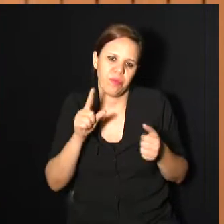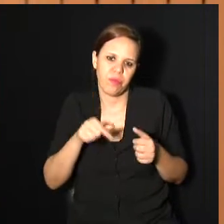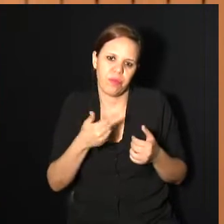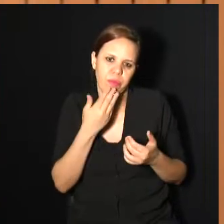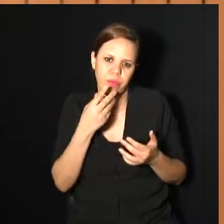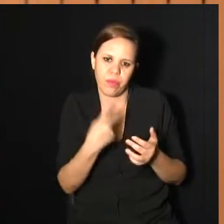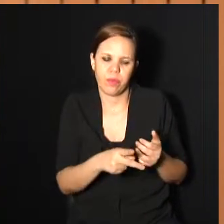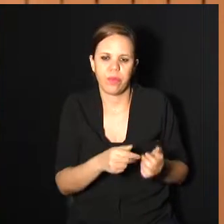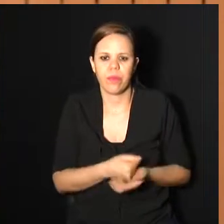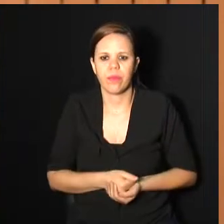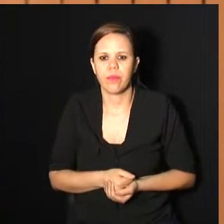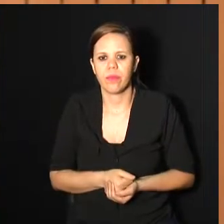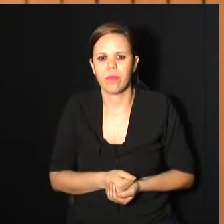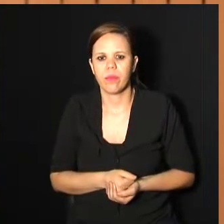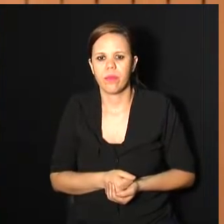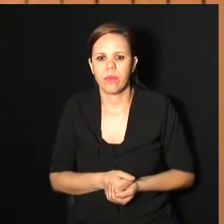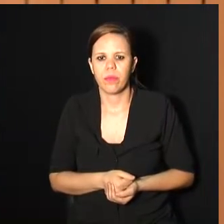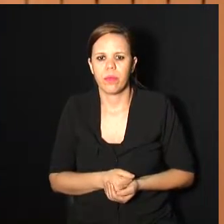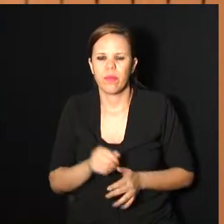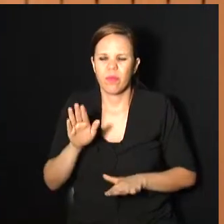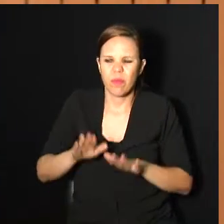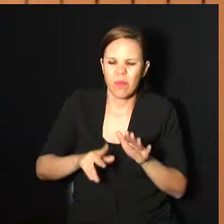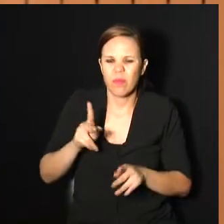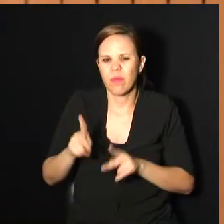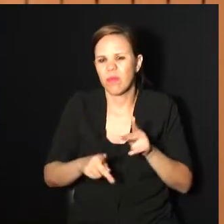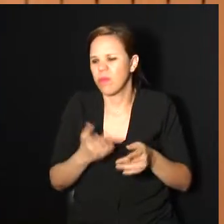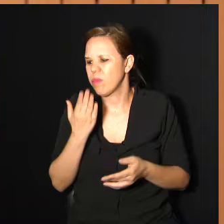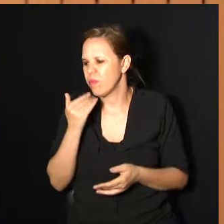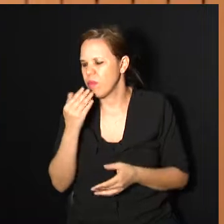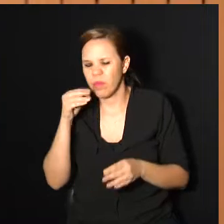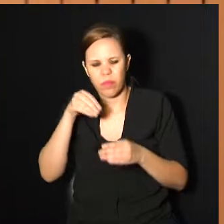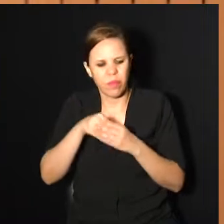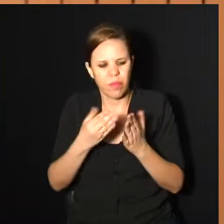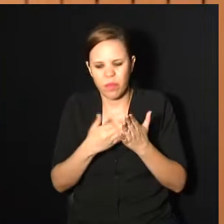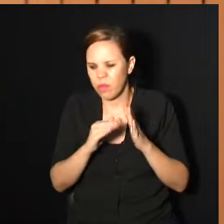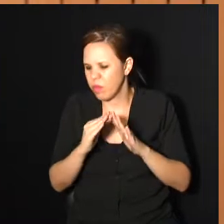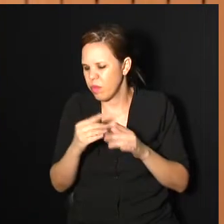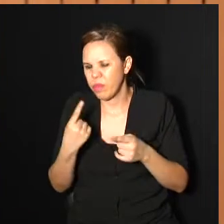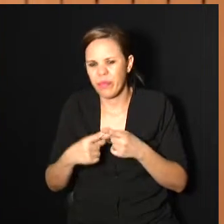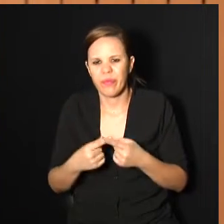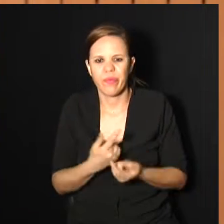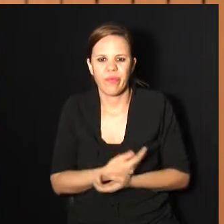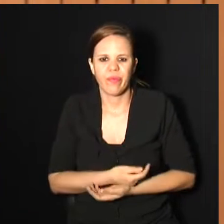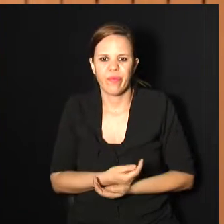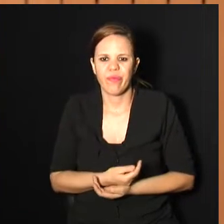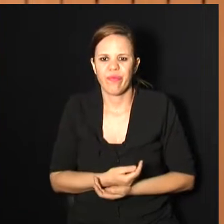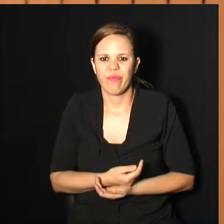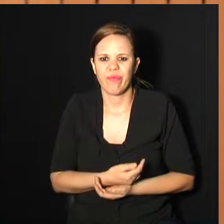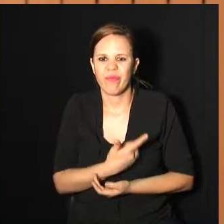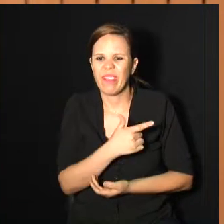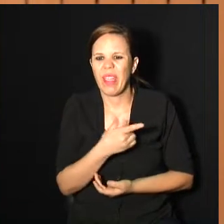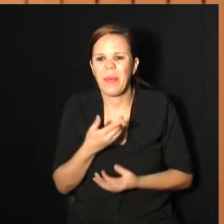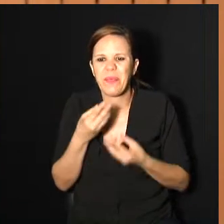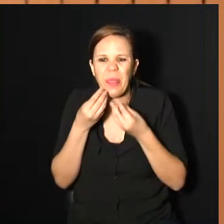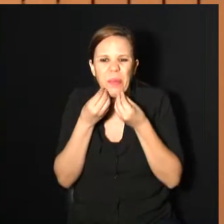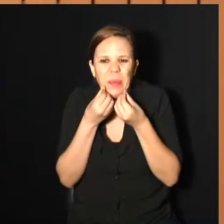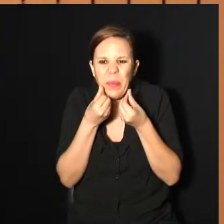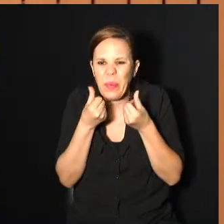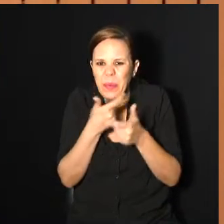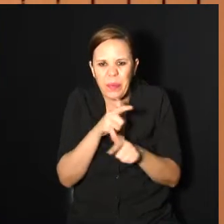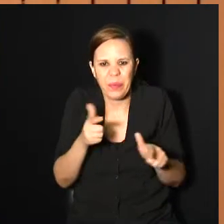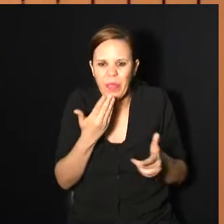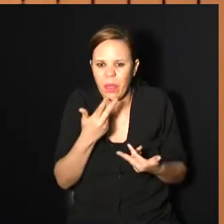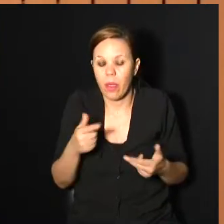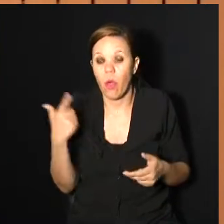alimento. Muitas pessoas não comem a alimentação da escola porque não tem, o gosto do alimento. O